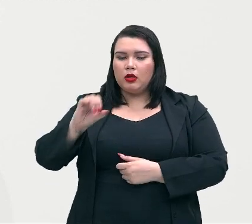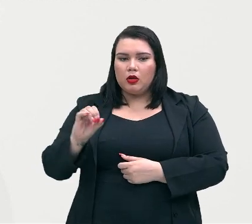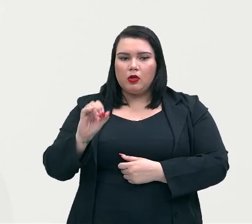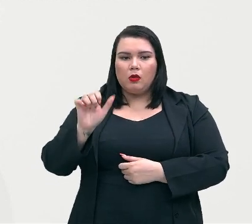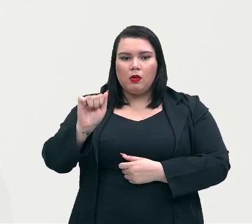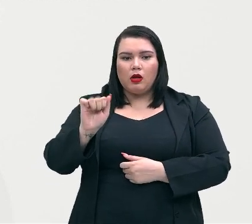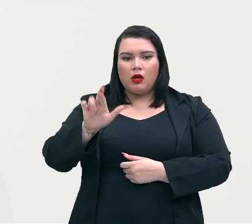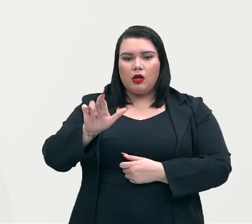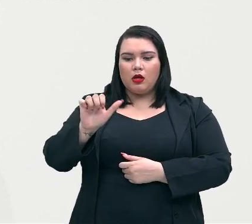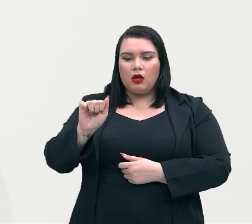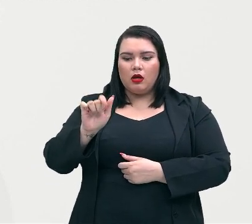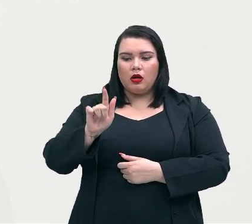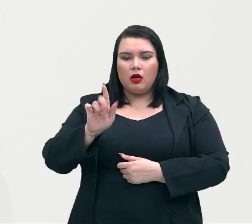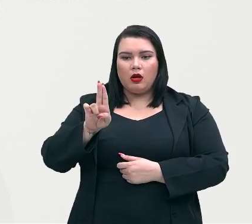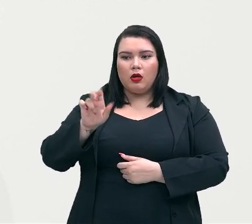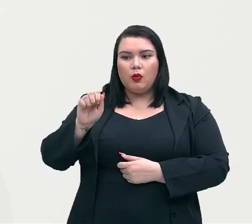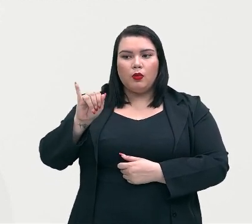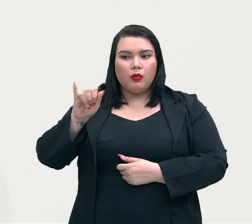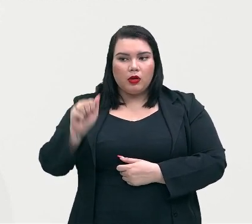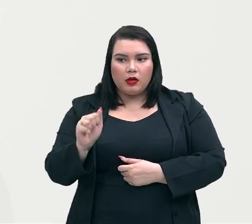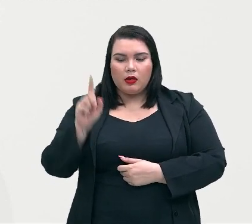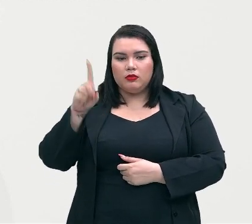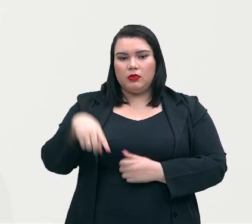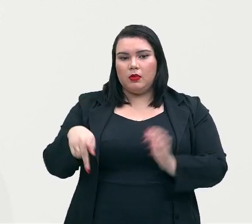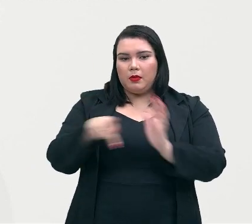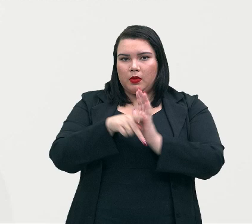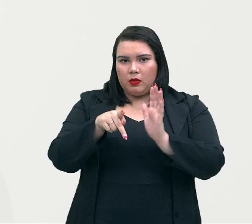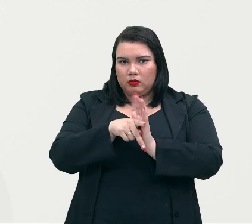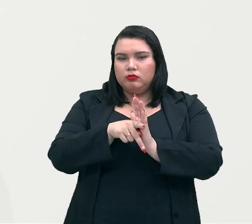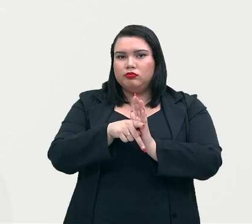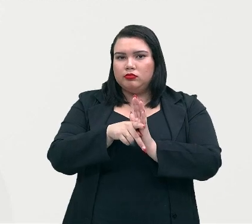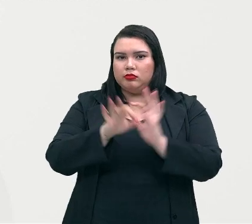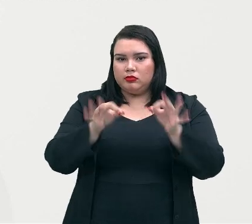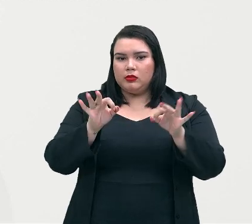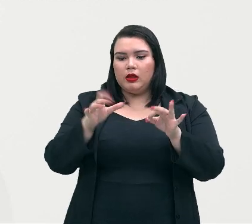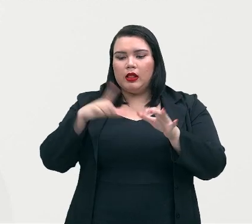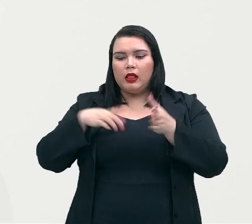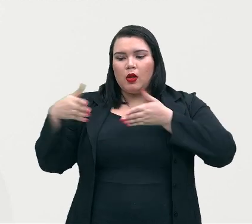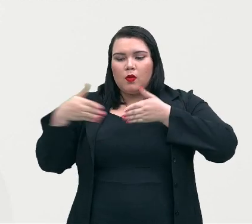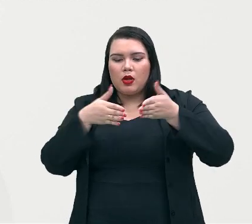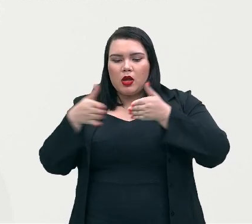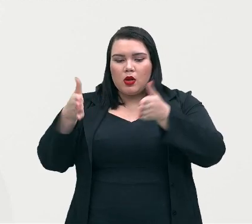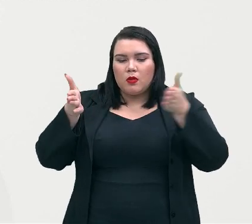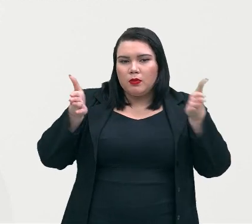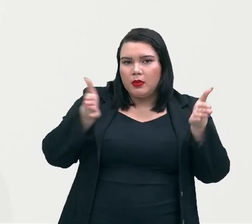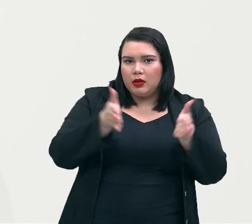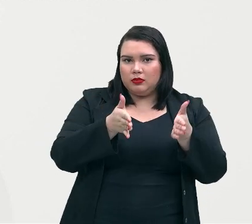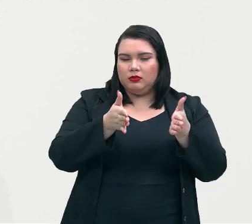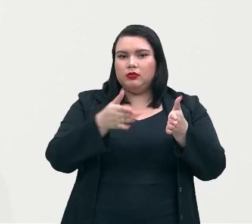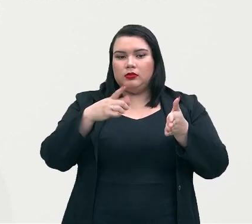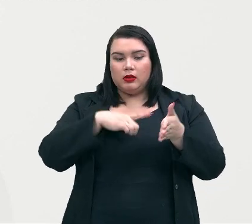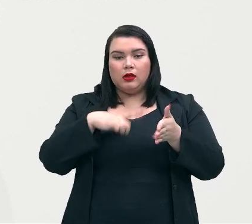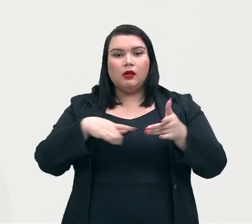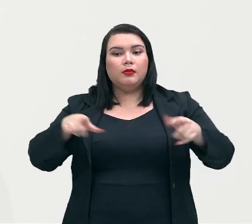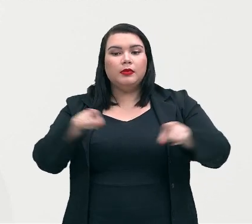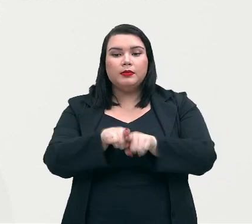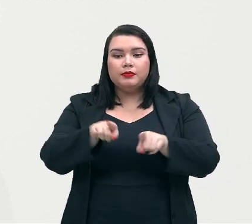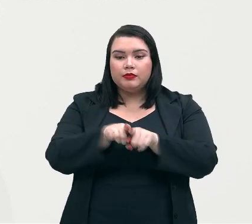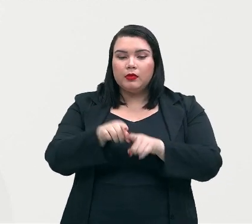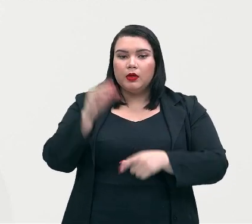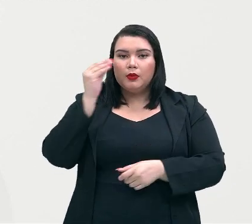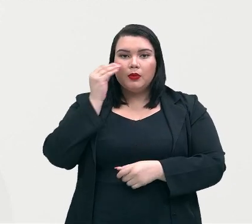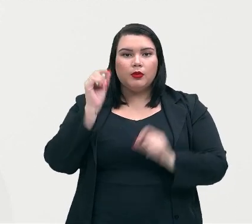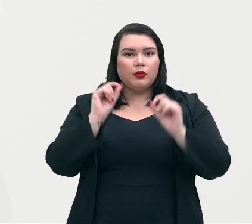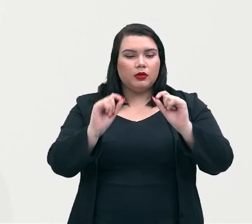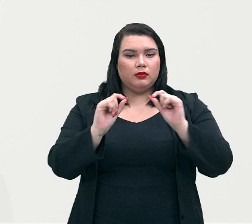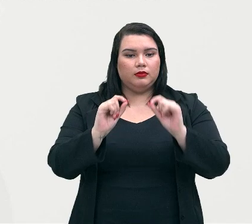que vai ser um afluente, que é um rio menor, ok? Agora, também a gente vai verificar aqui, né, que